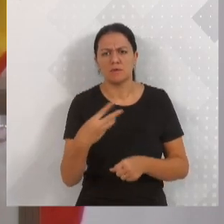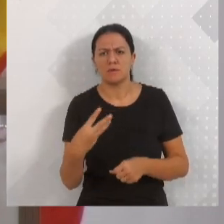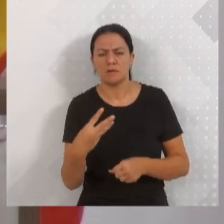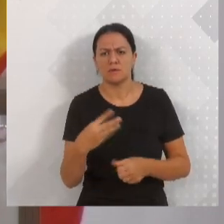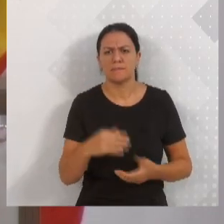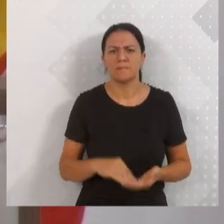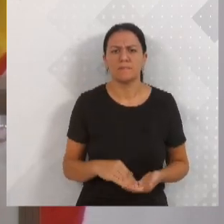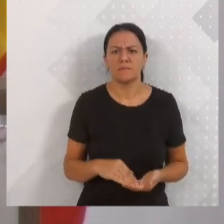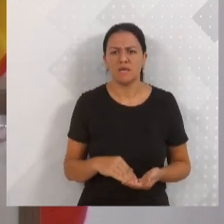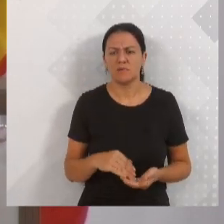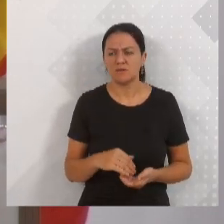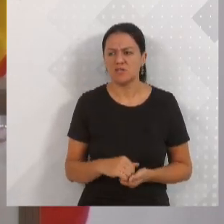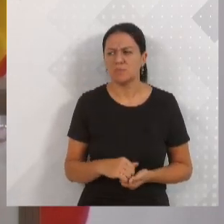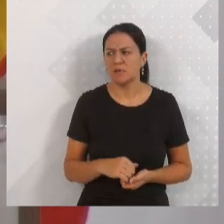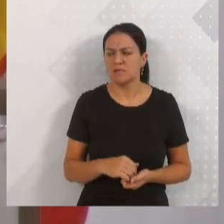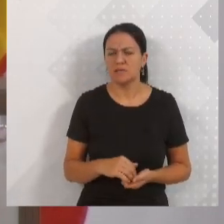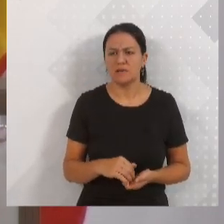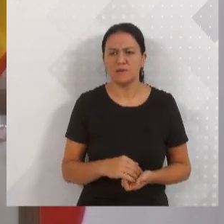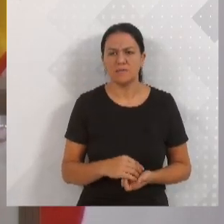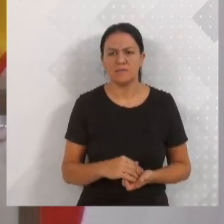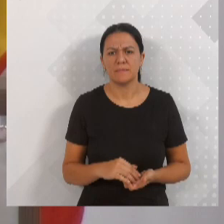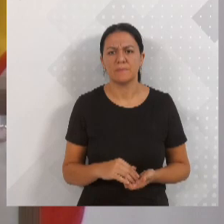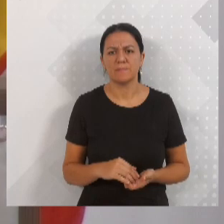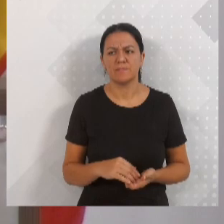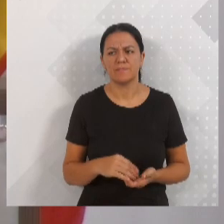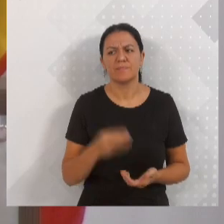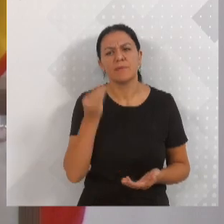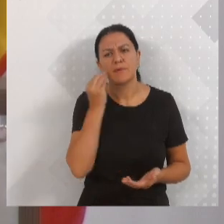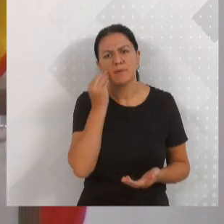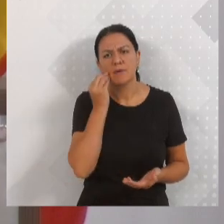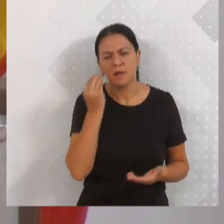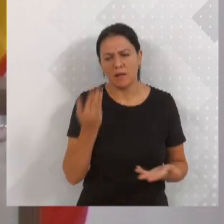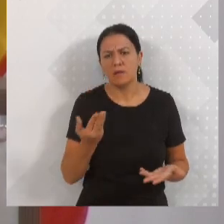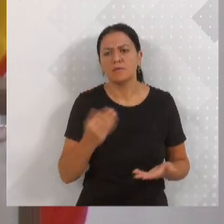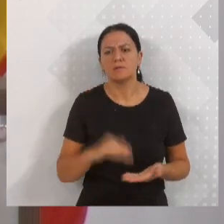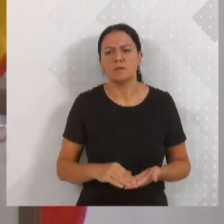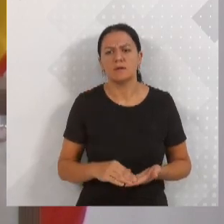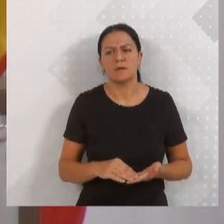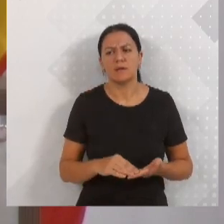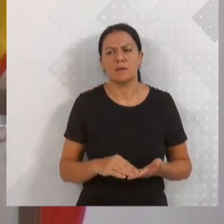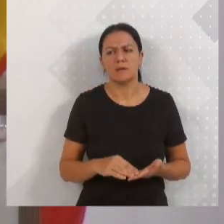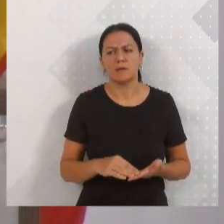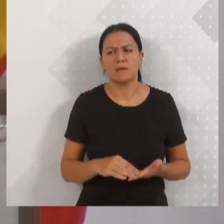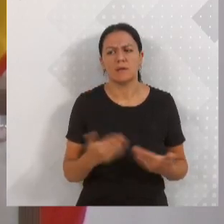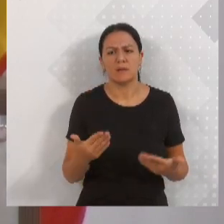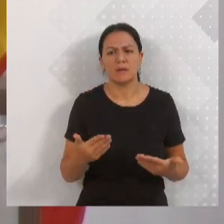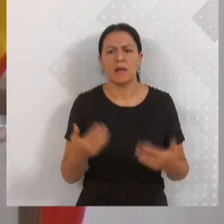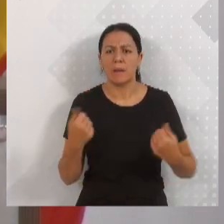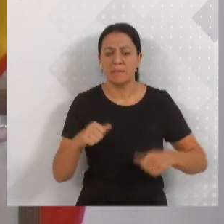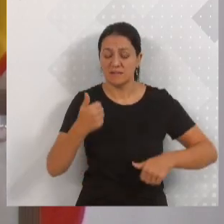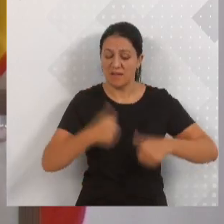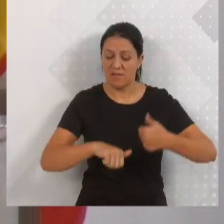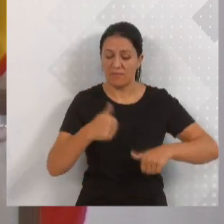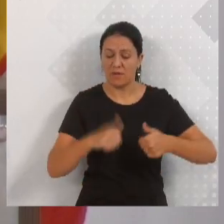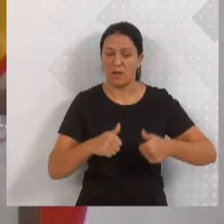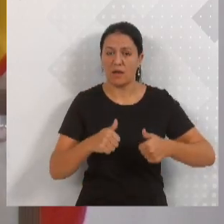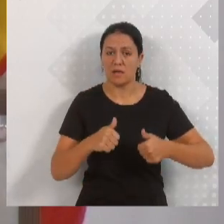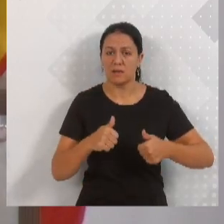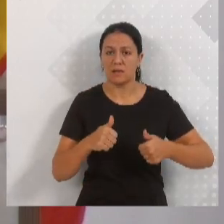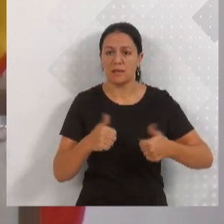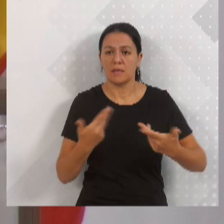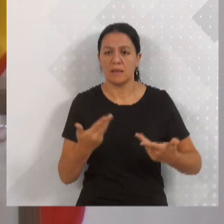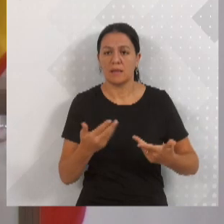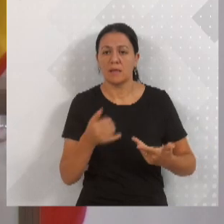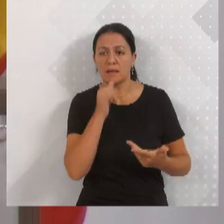eh é claro que essa situação sempre Ela tem ela tem que ser analisada por dois ângulos né